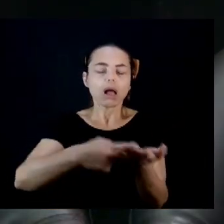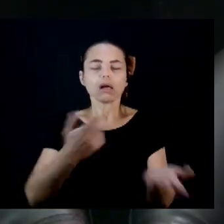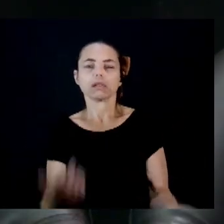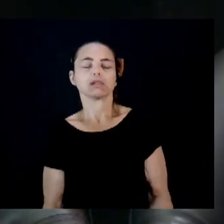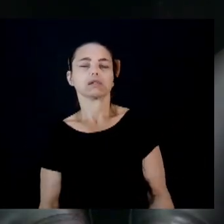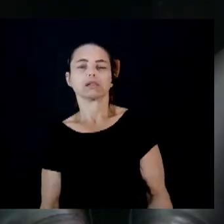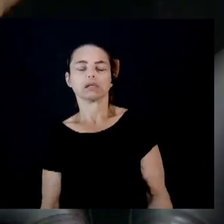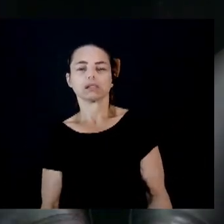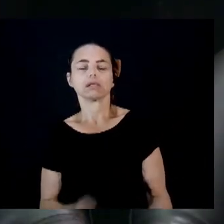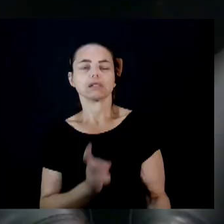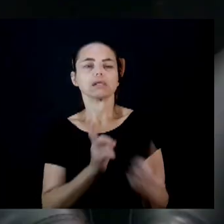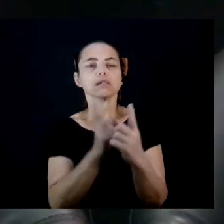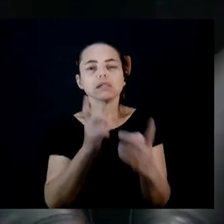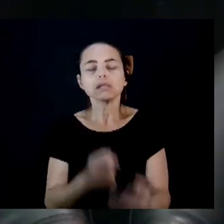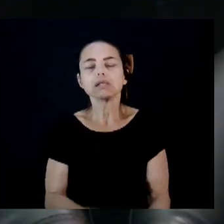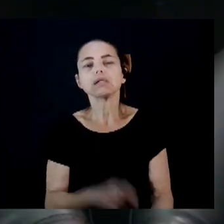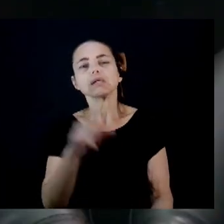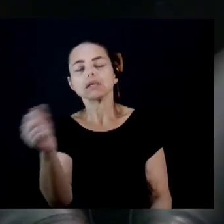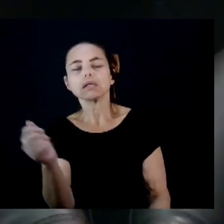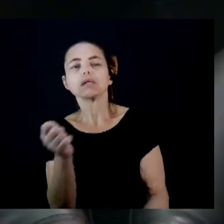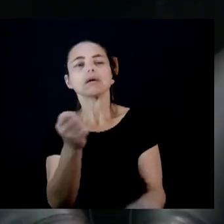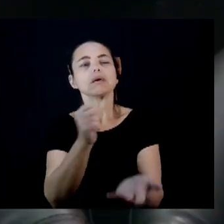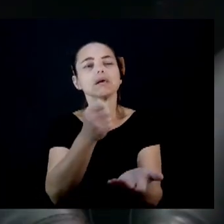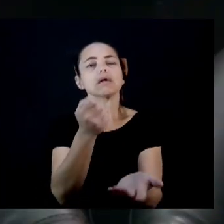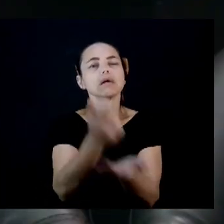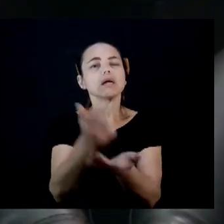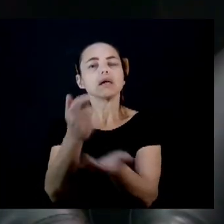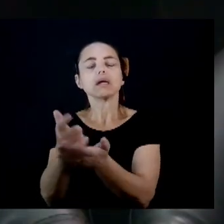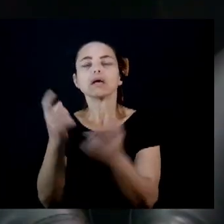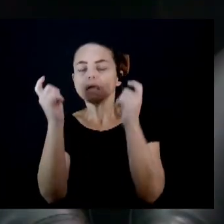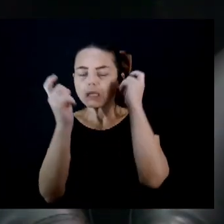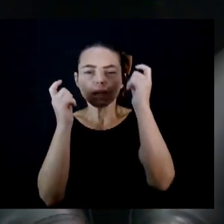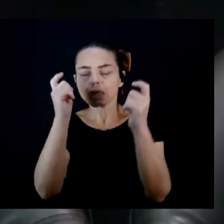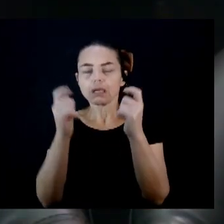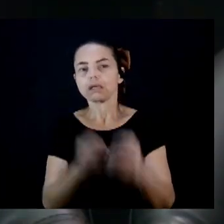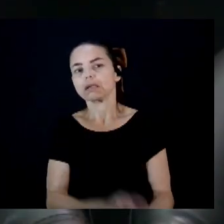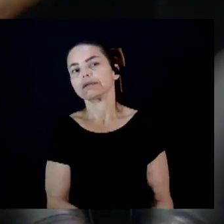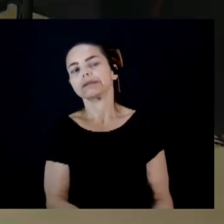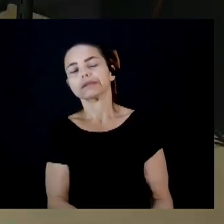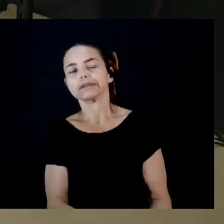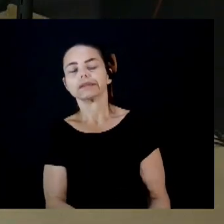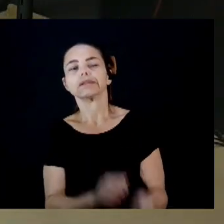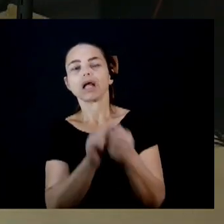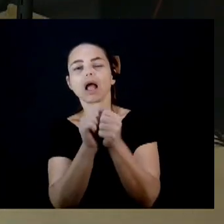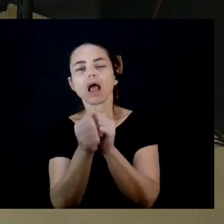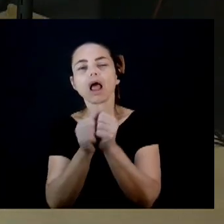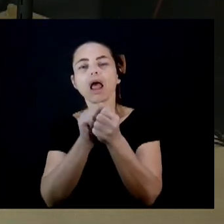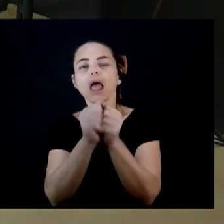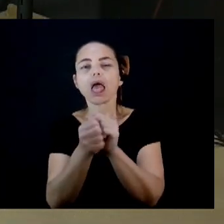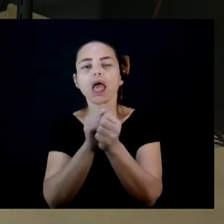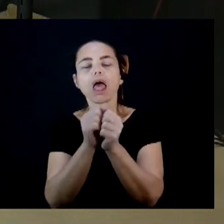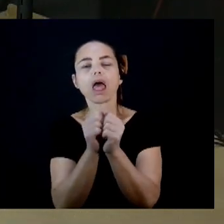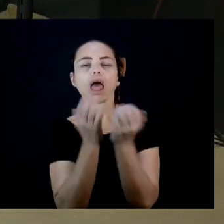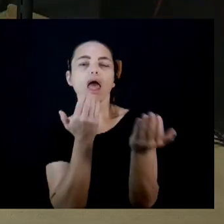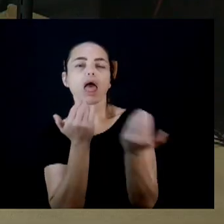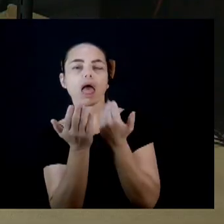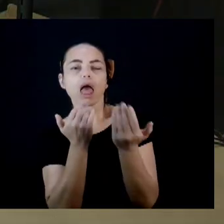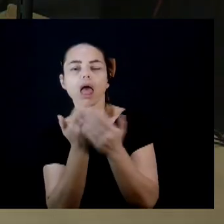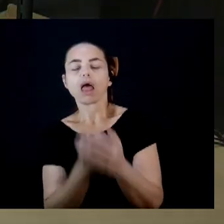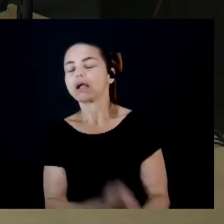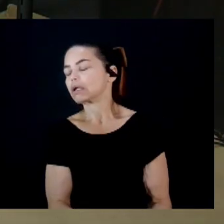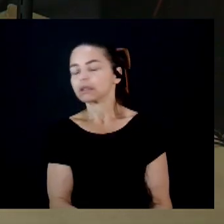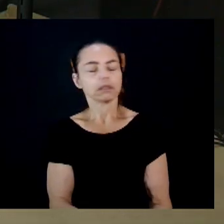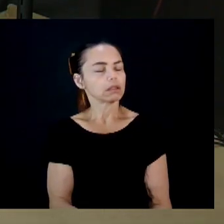de sair, de gastar. Ele tá muito preocupado com a performance no trabalho. Como de conversar, sim, ele não